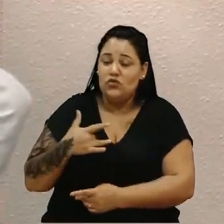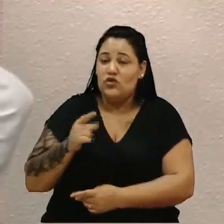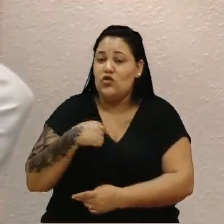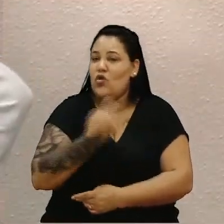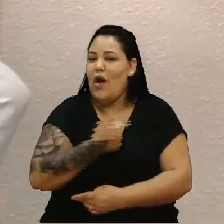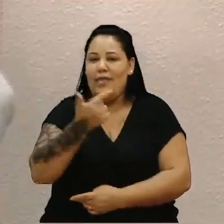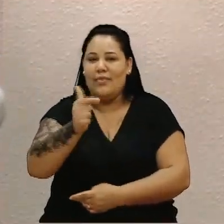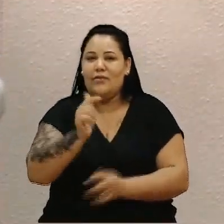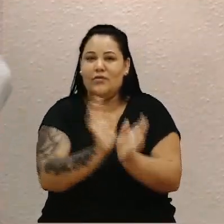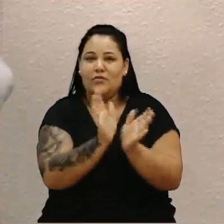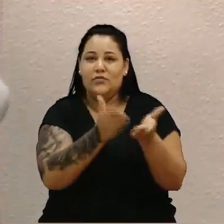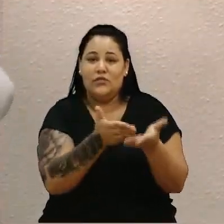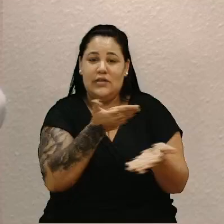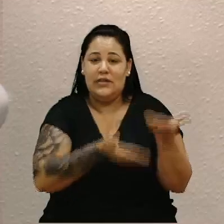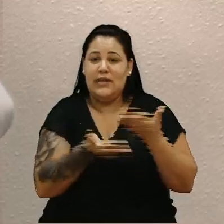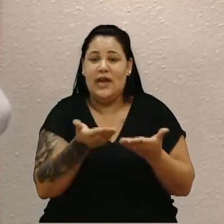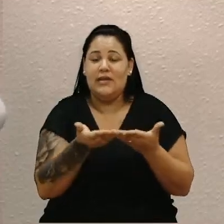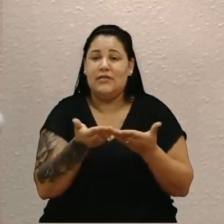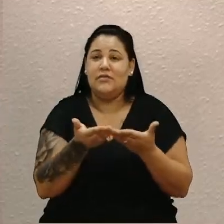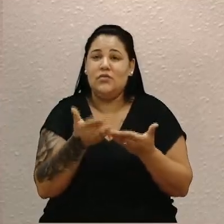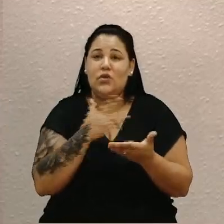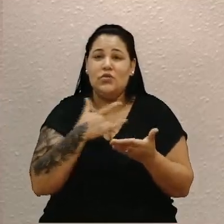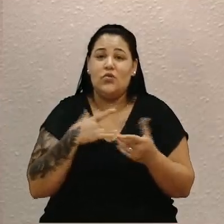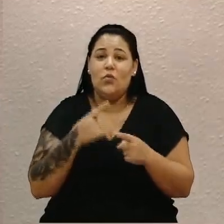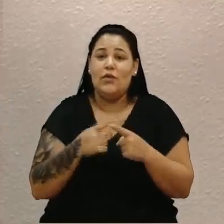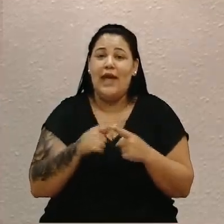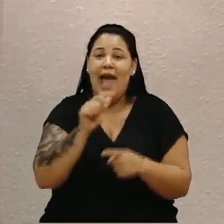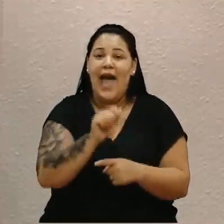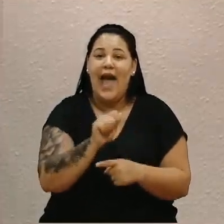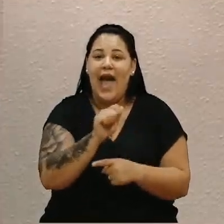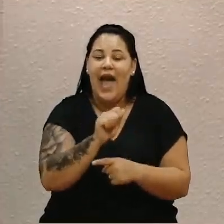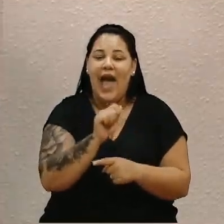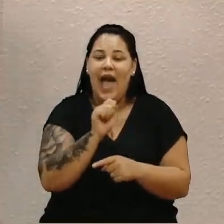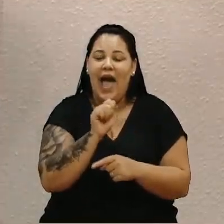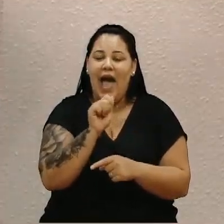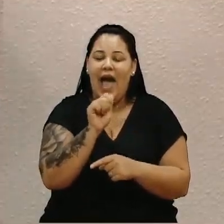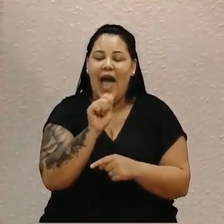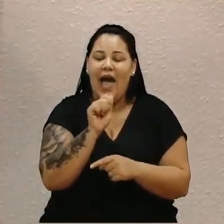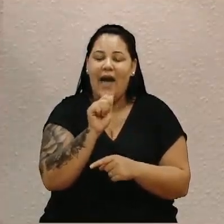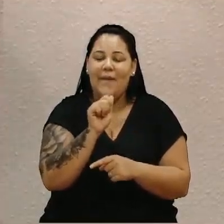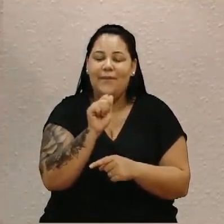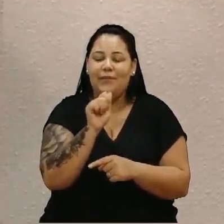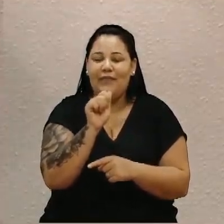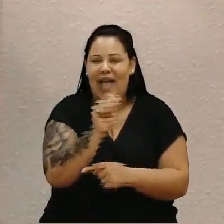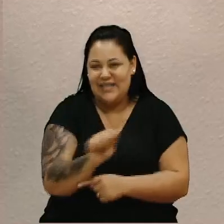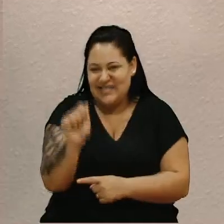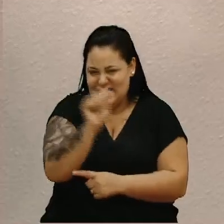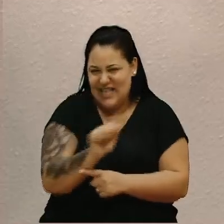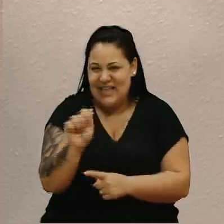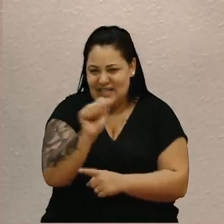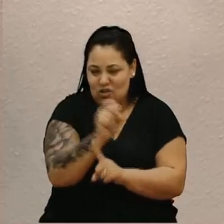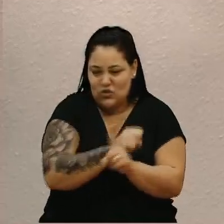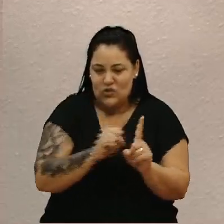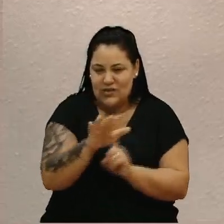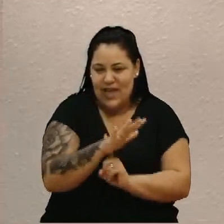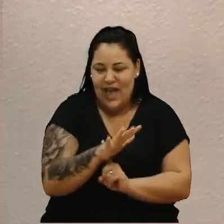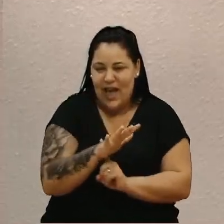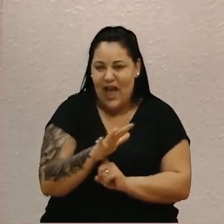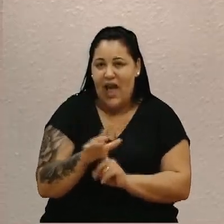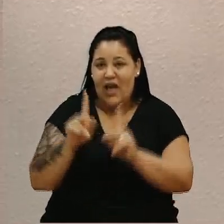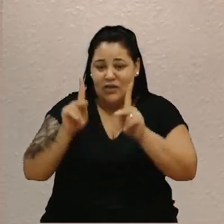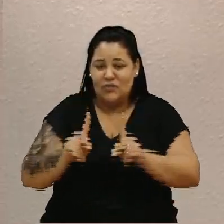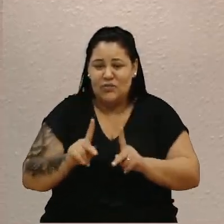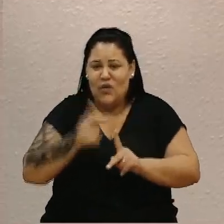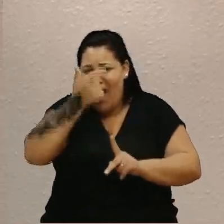uma comissão que trata do assunto, porque a assistência ainda é vista como algo que não é importante para a sociedade